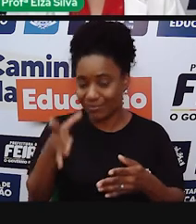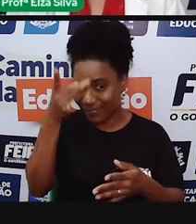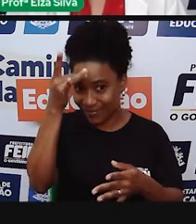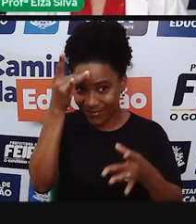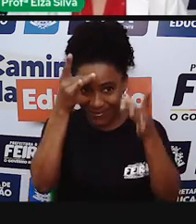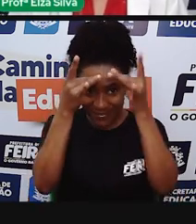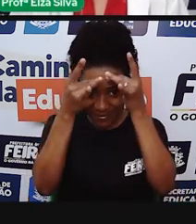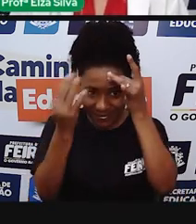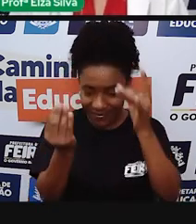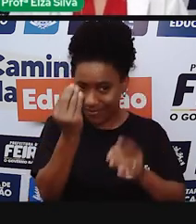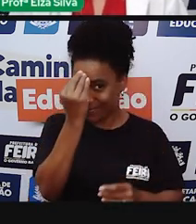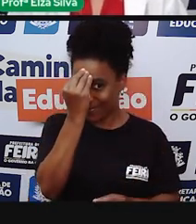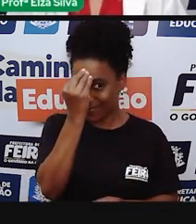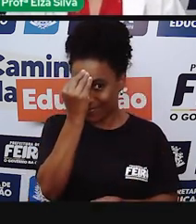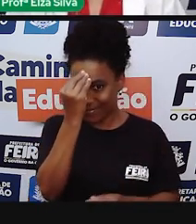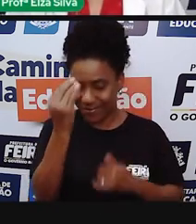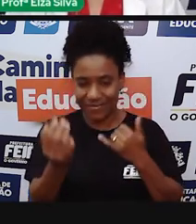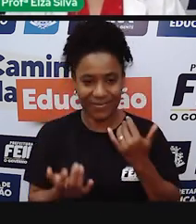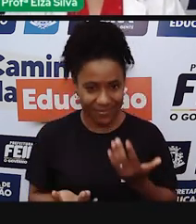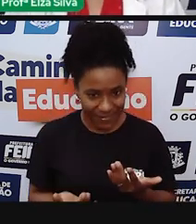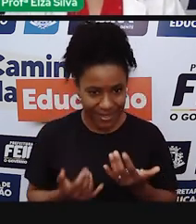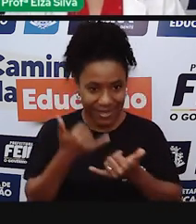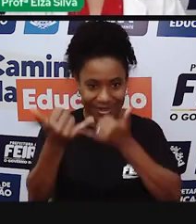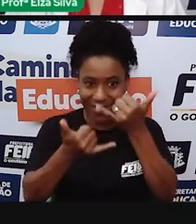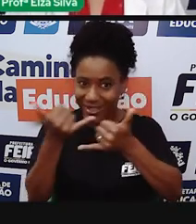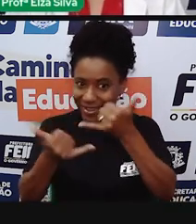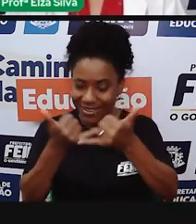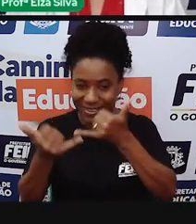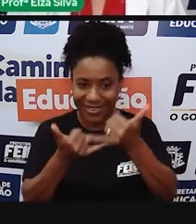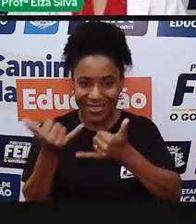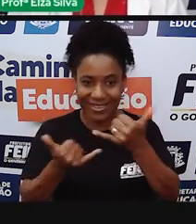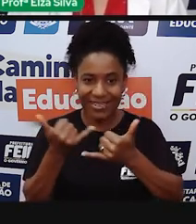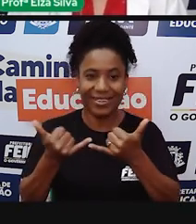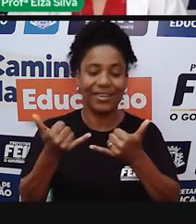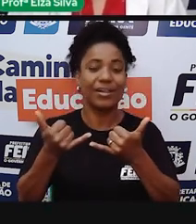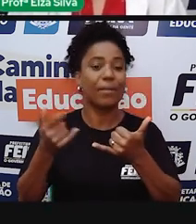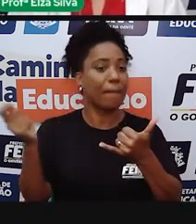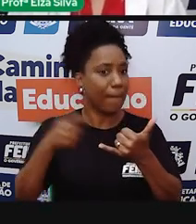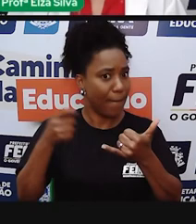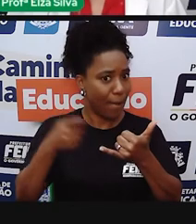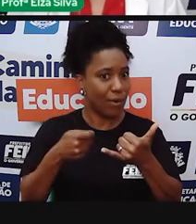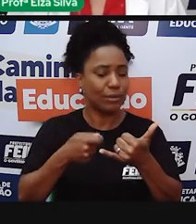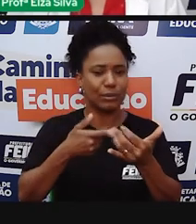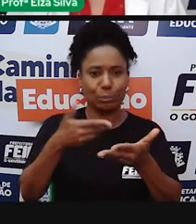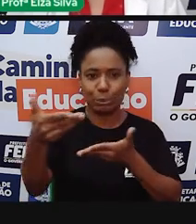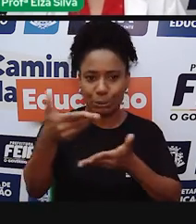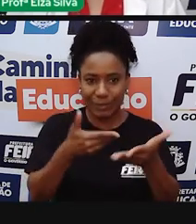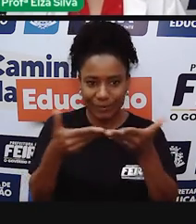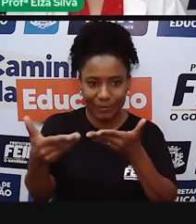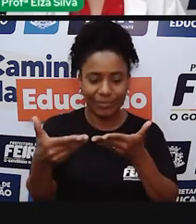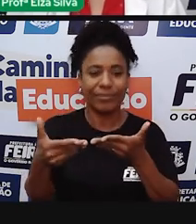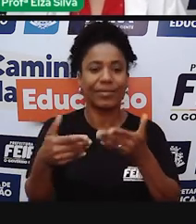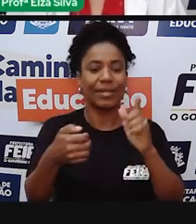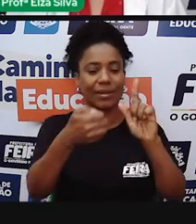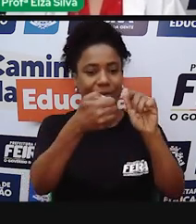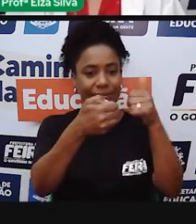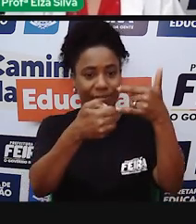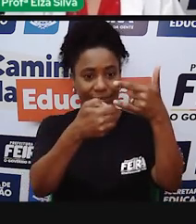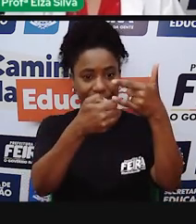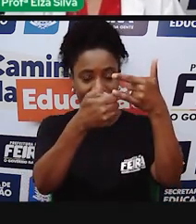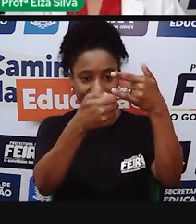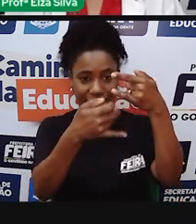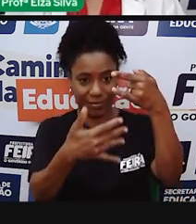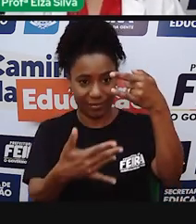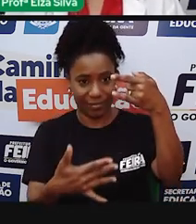olímpicos. E é uma atividade interativa. Vocês terão acesso ao link dessa atividade no